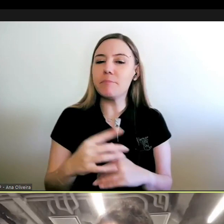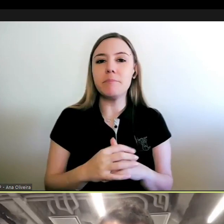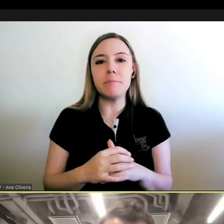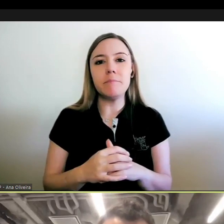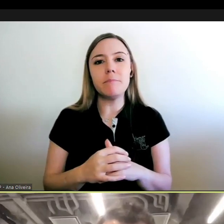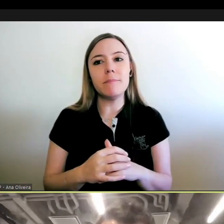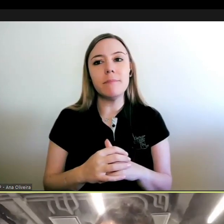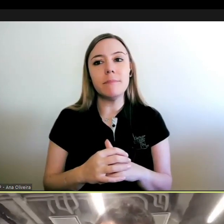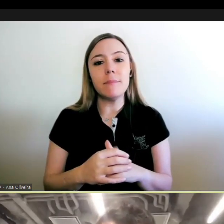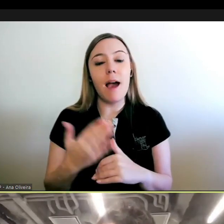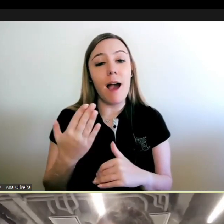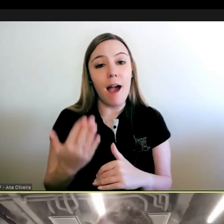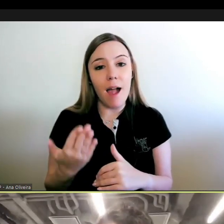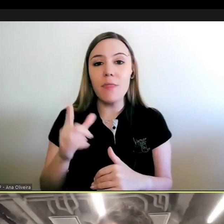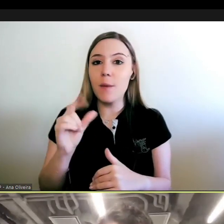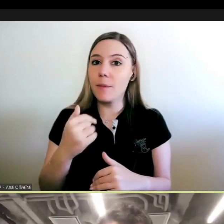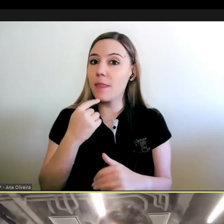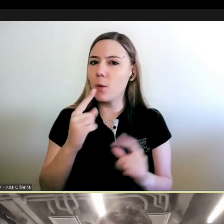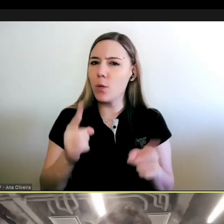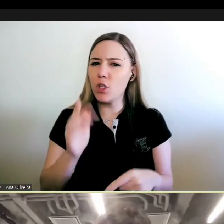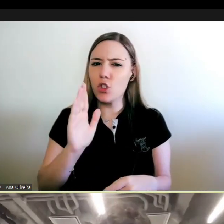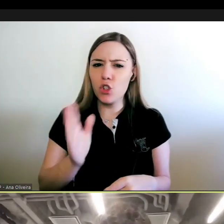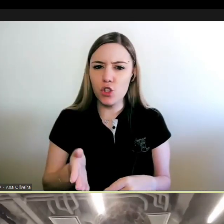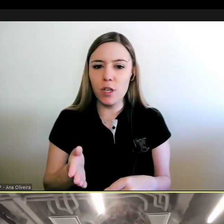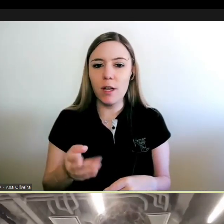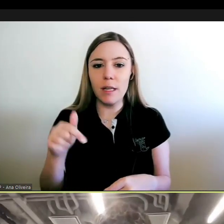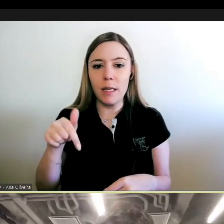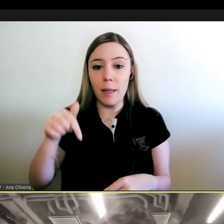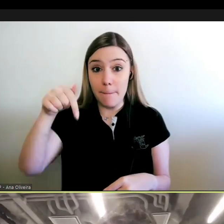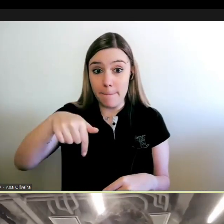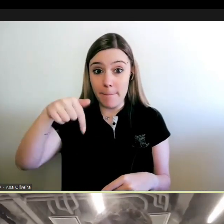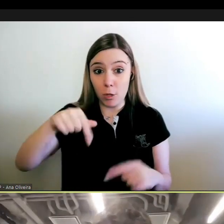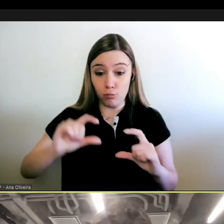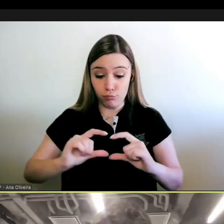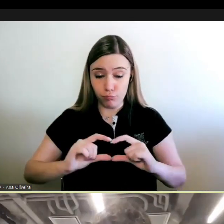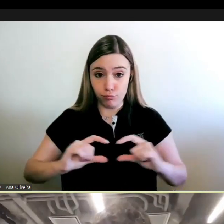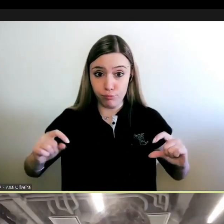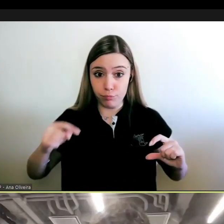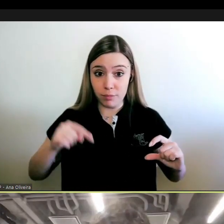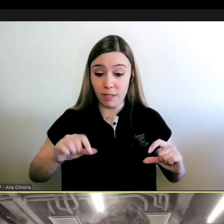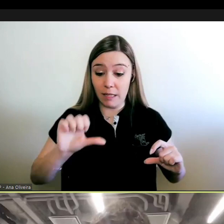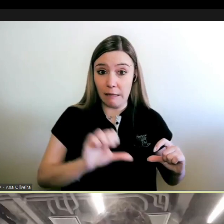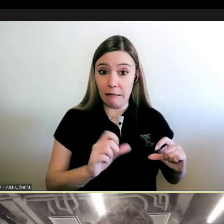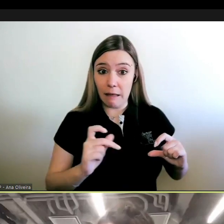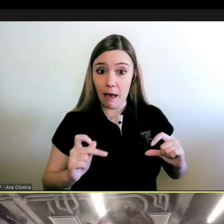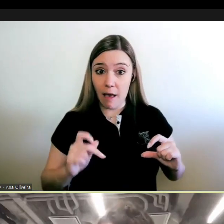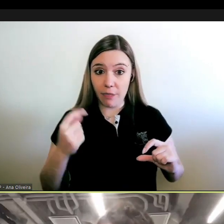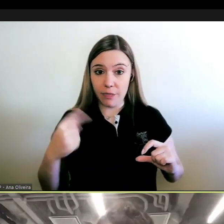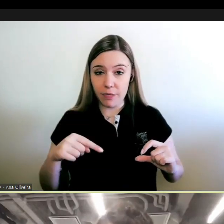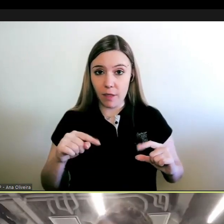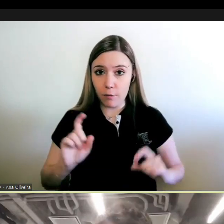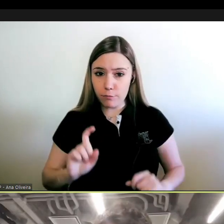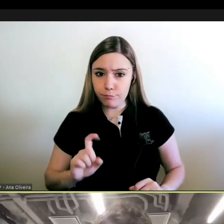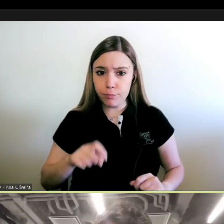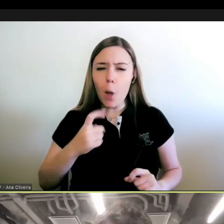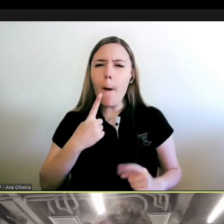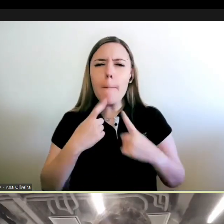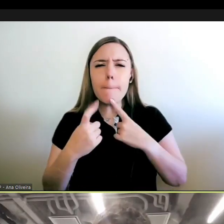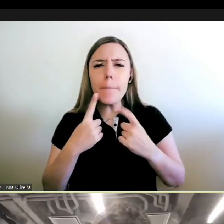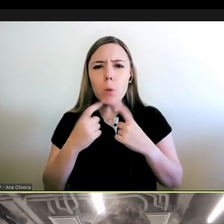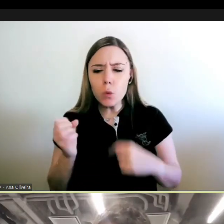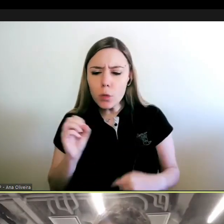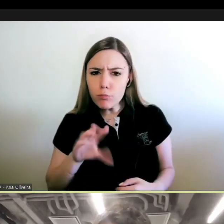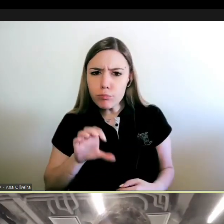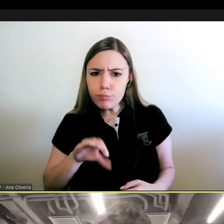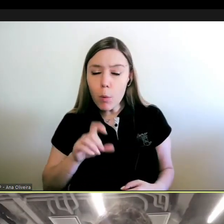temos disponível, tal como foi dito no início, aqui em baixo, num botãozinho que diz Q&A, deixar perguntas. Eu, como